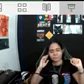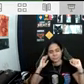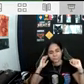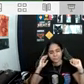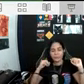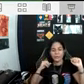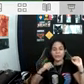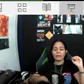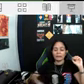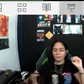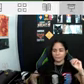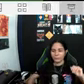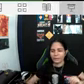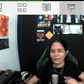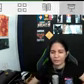B.